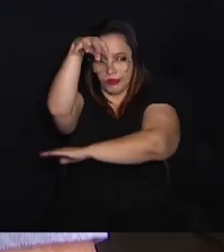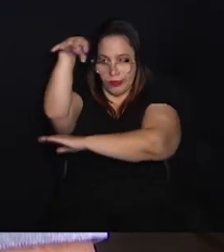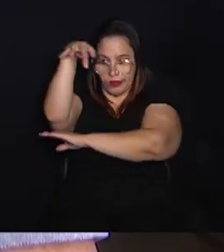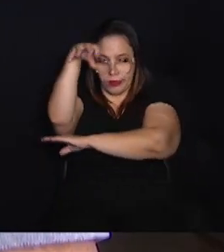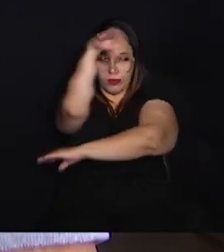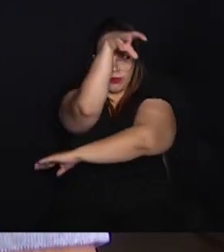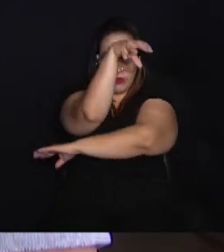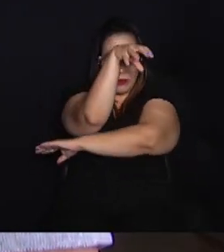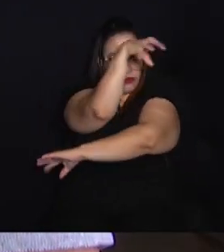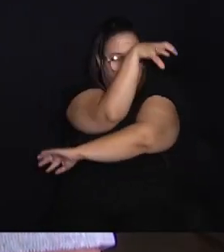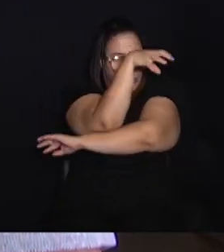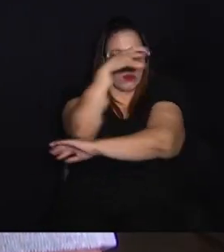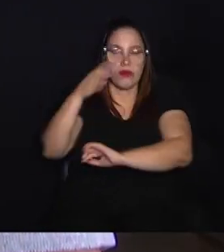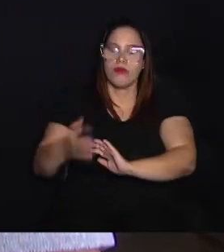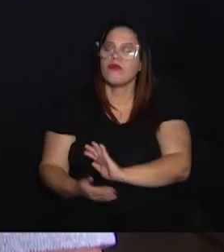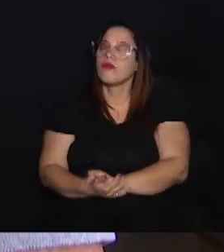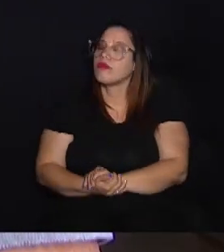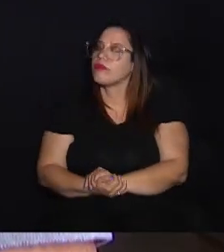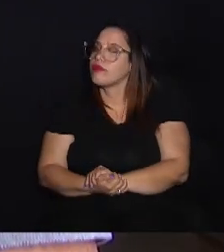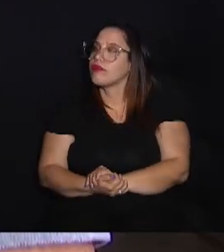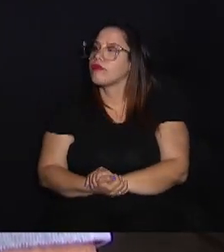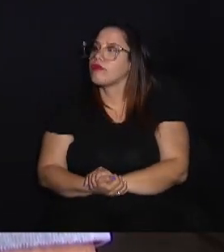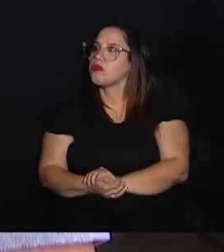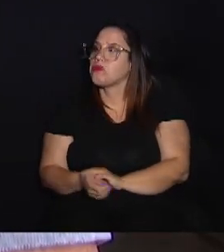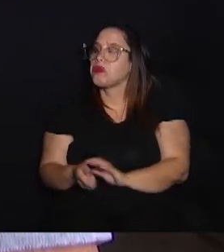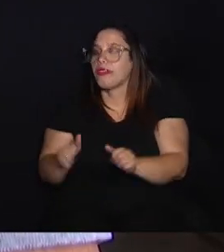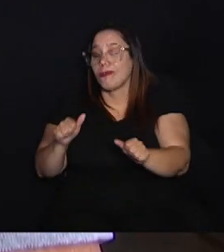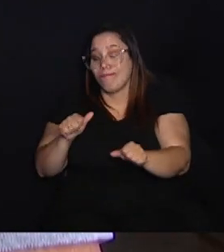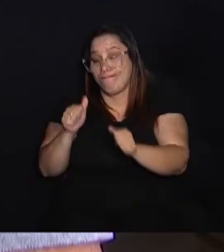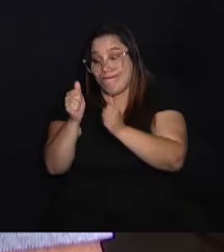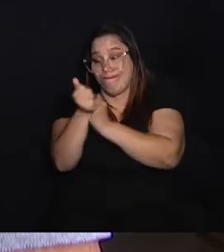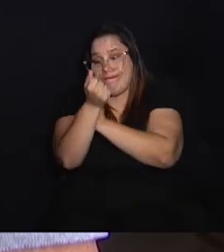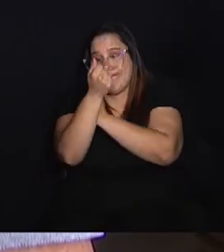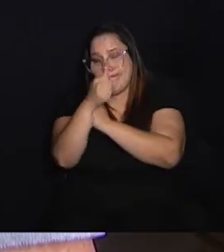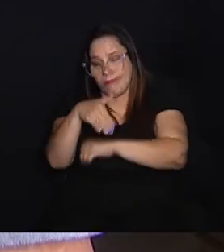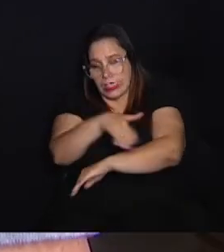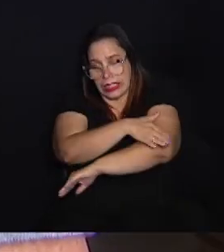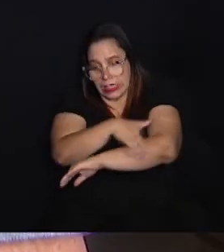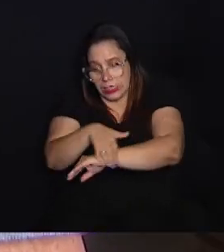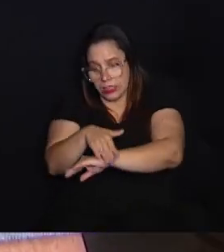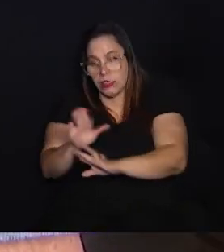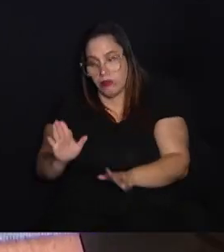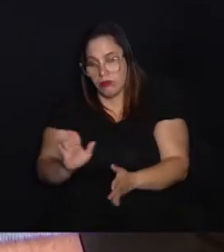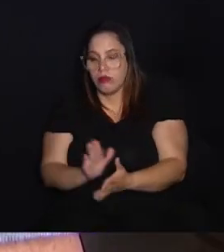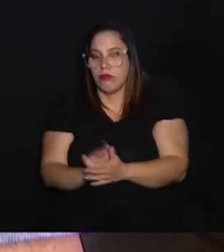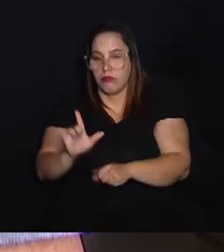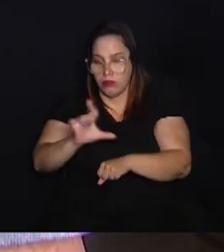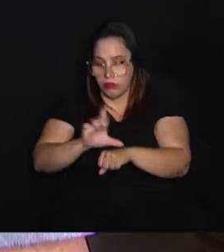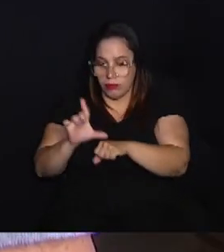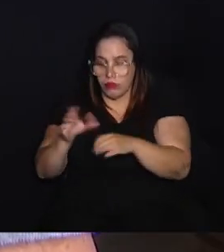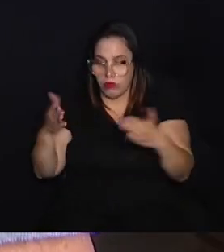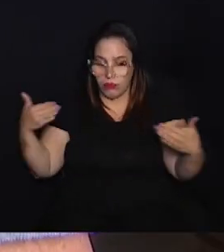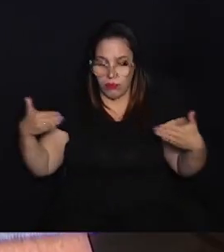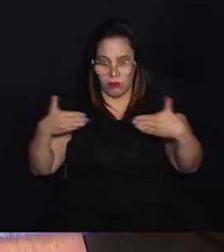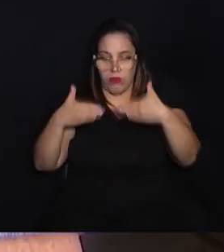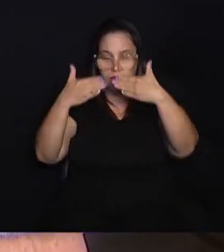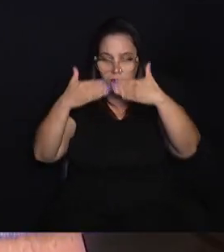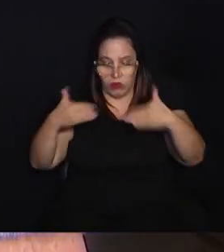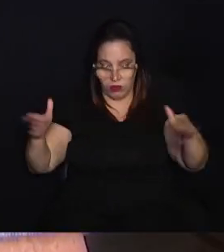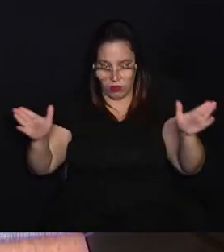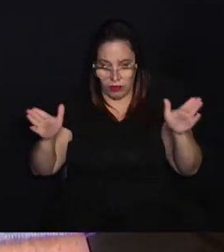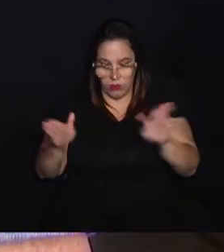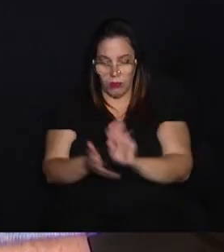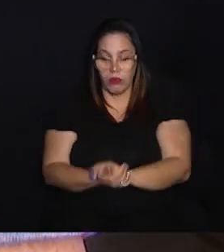estão e obstruir também as fachadas das lojas, né, dos comerciantes, e